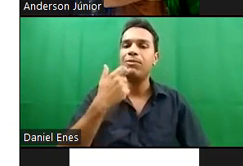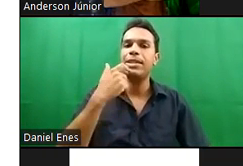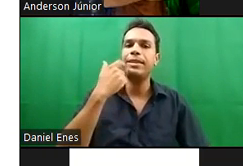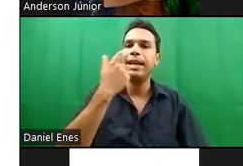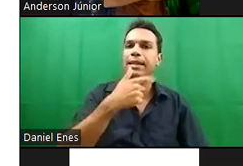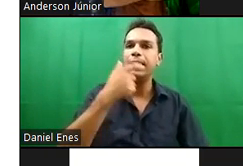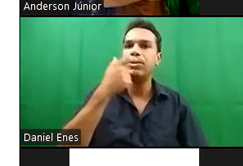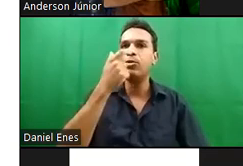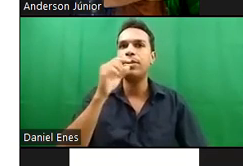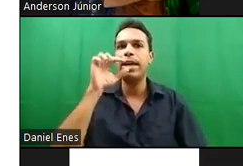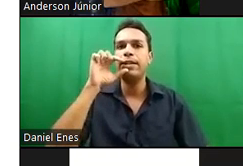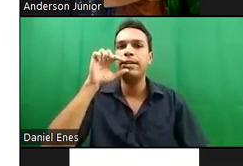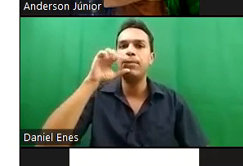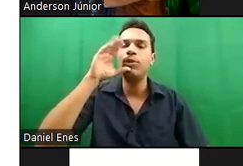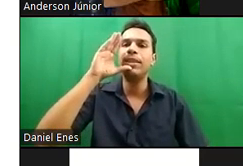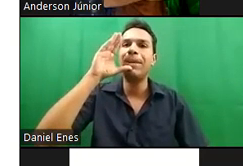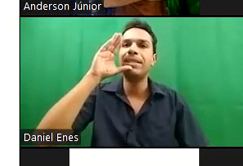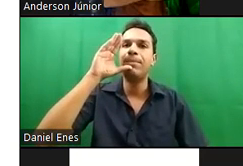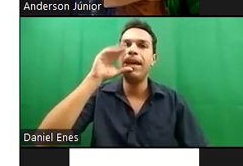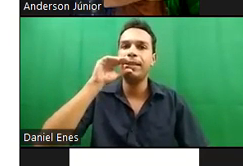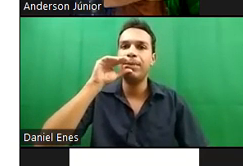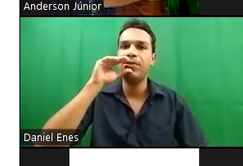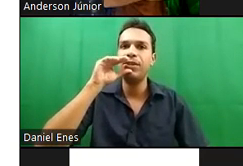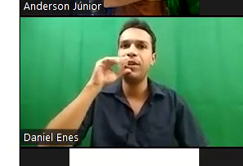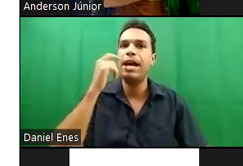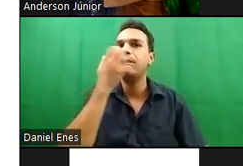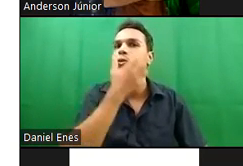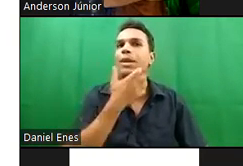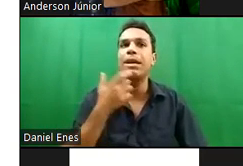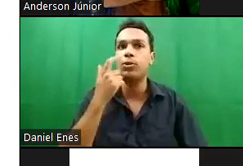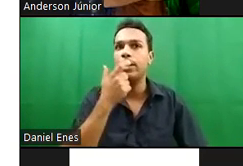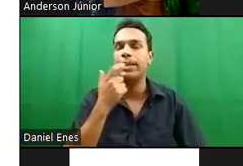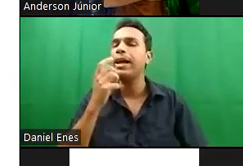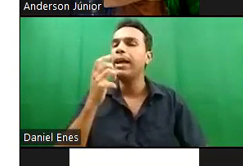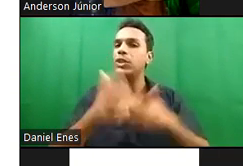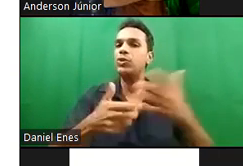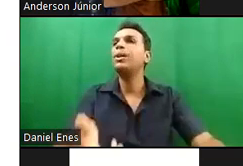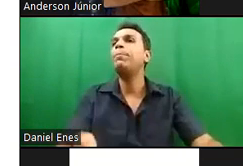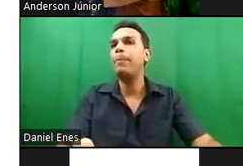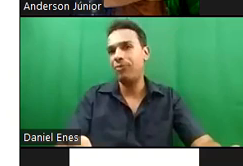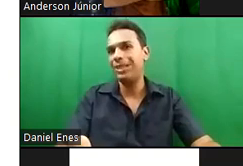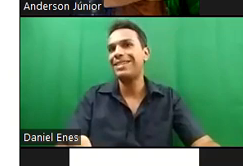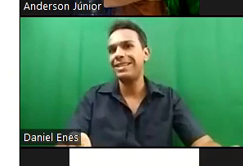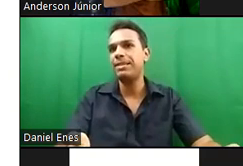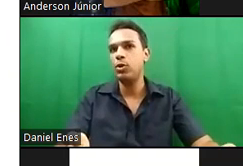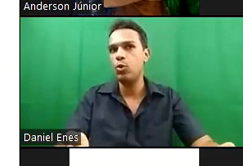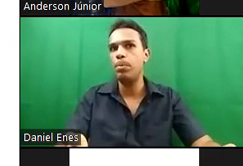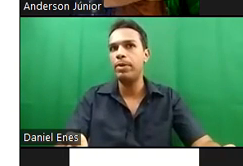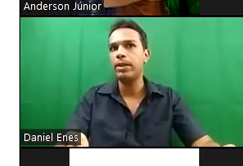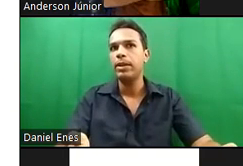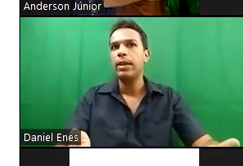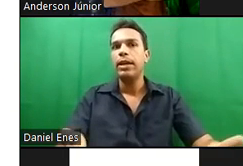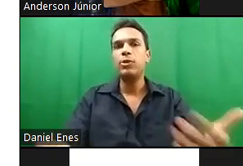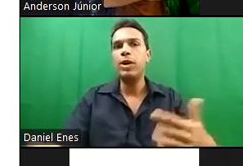aí você tem a língua, os dentes, a boca está mais aberta, está mais fechada, como é que a boca está... Isso tudo a fonética se